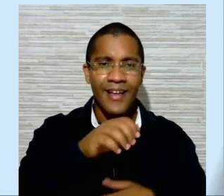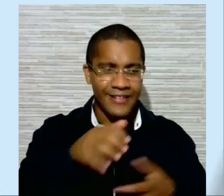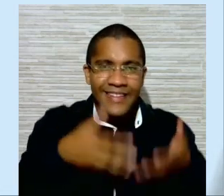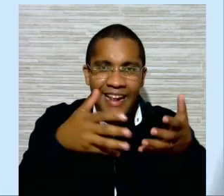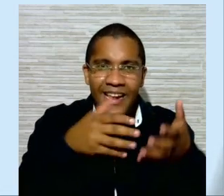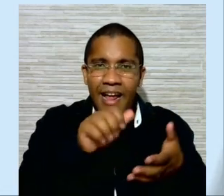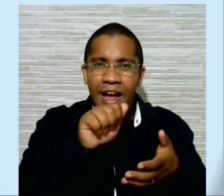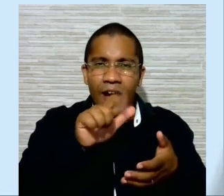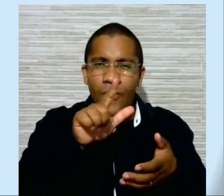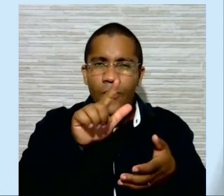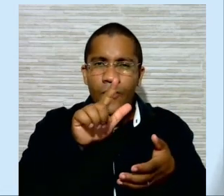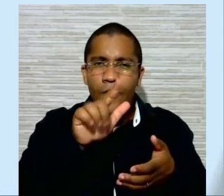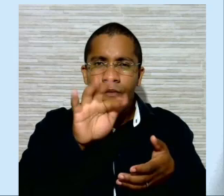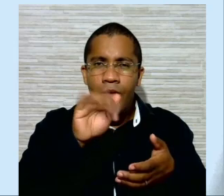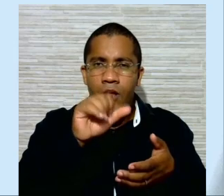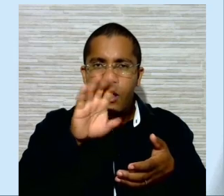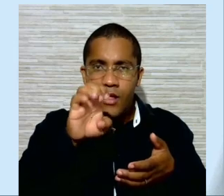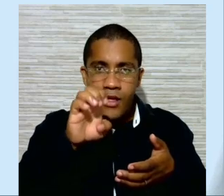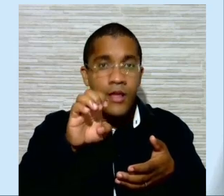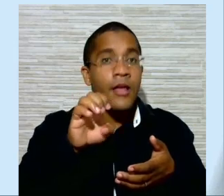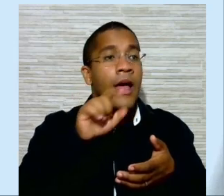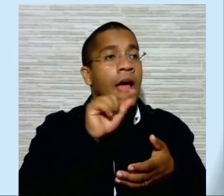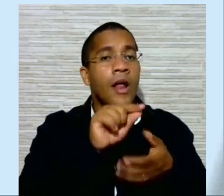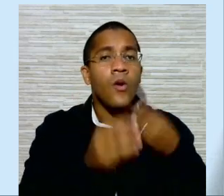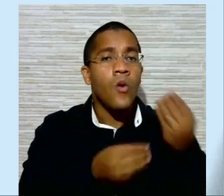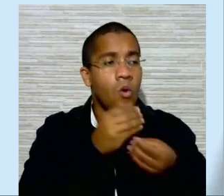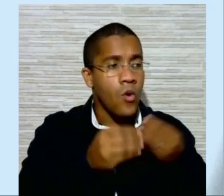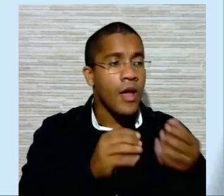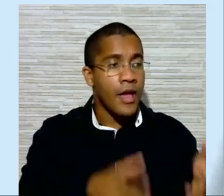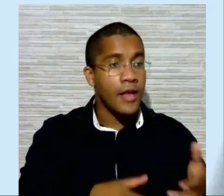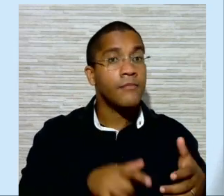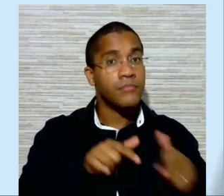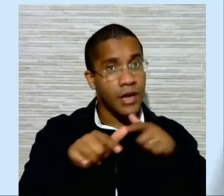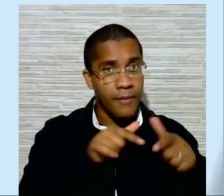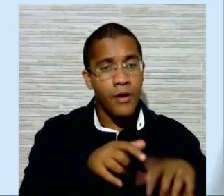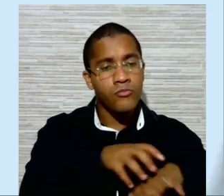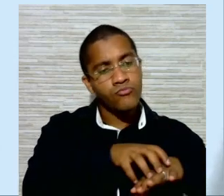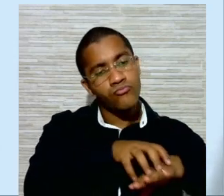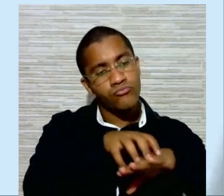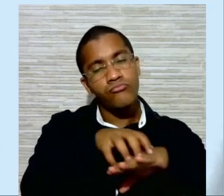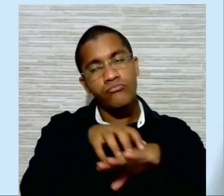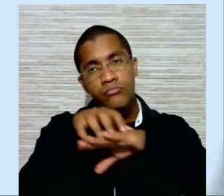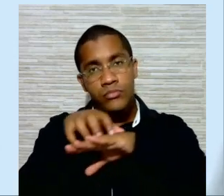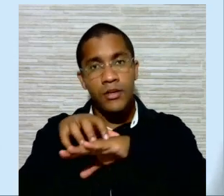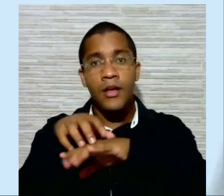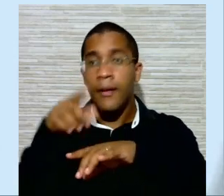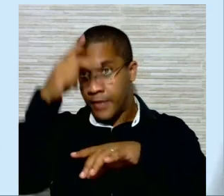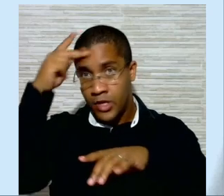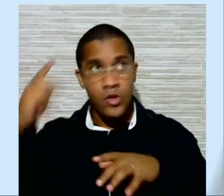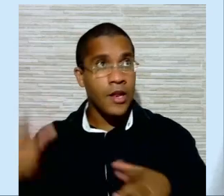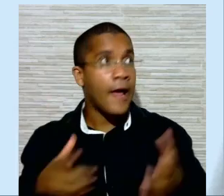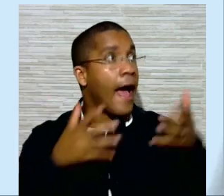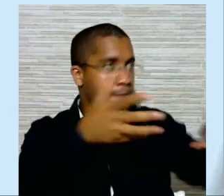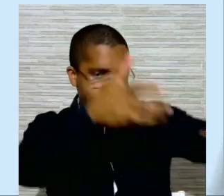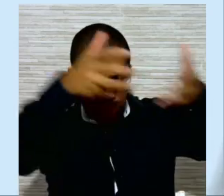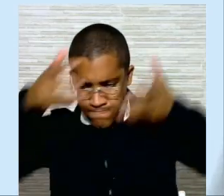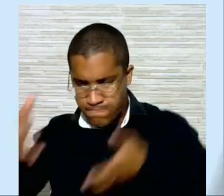cidade, ele tem um emprego no transporte, né? A pessoa que vai descarregar a mercadoria, tá? Então, todo